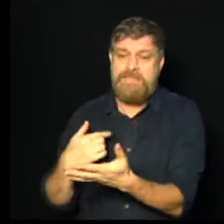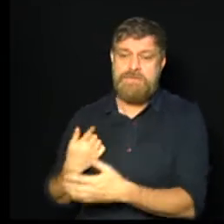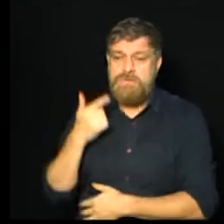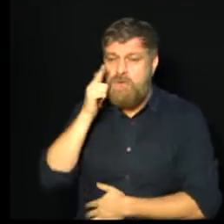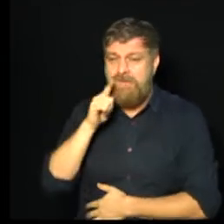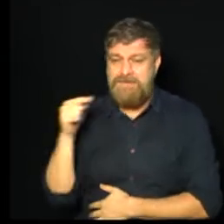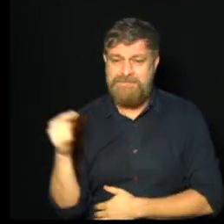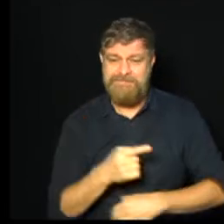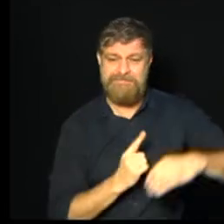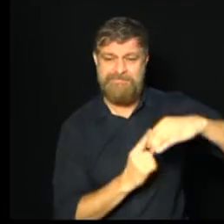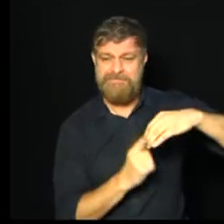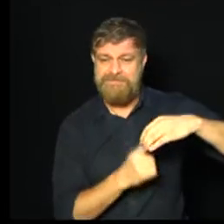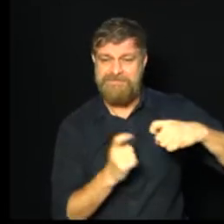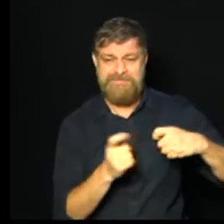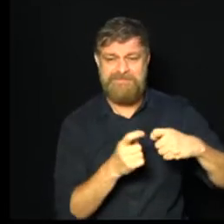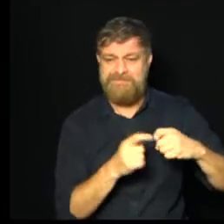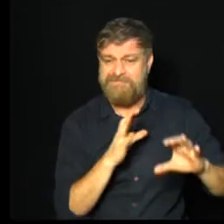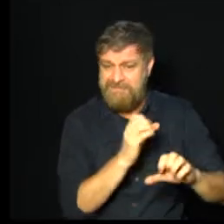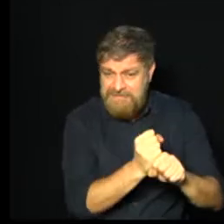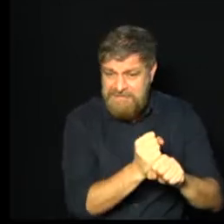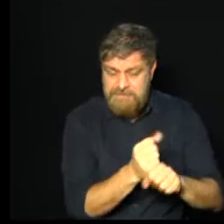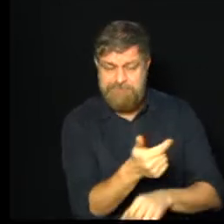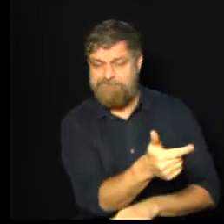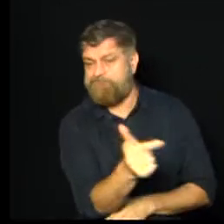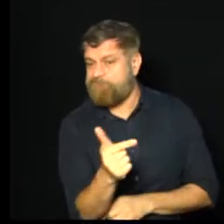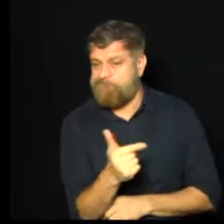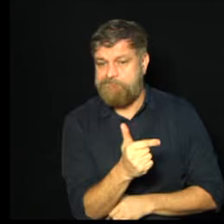ficamos absolutamente desprovidos.